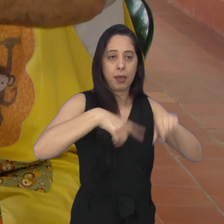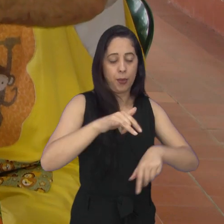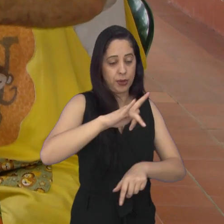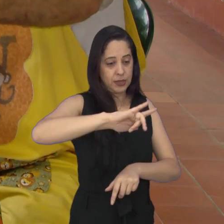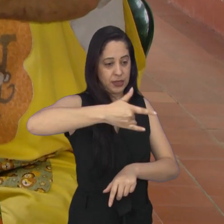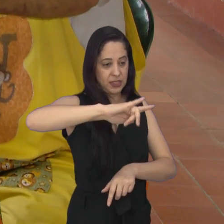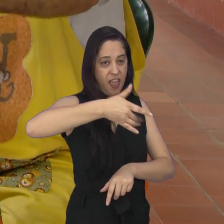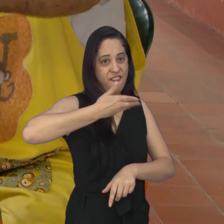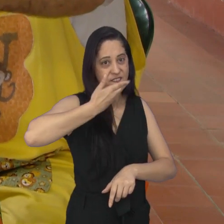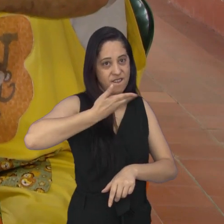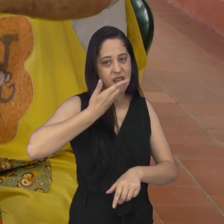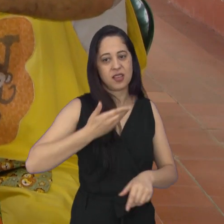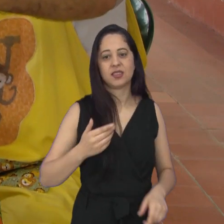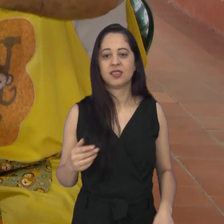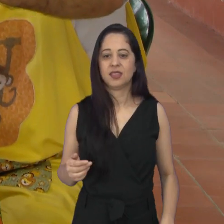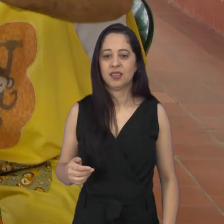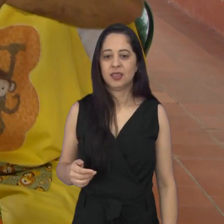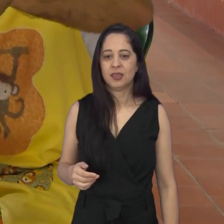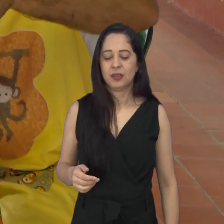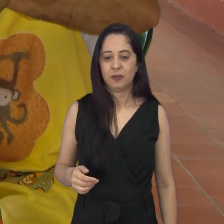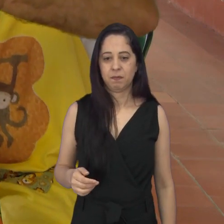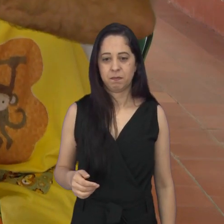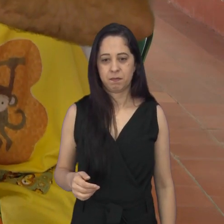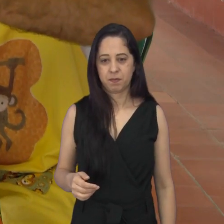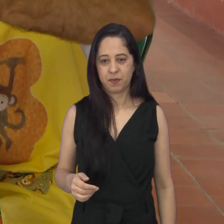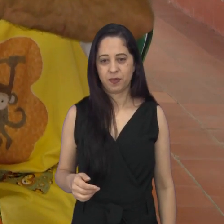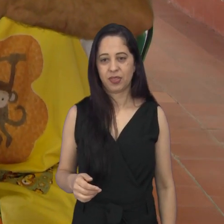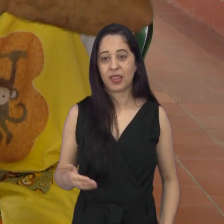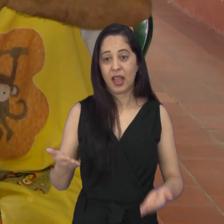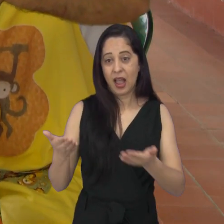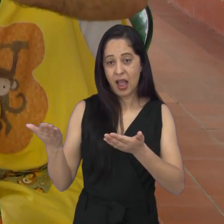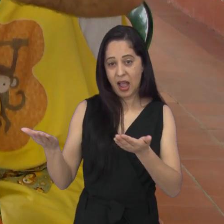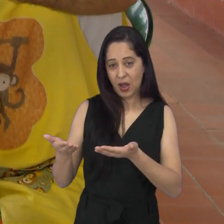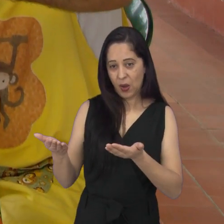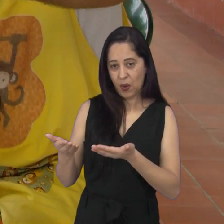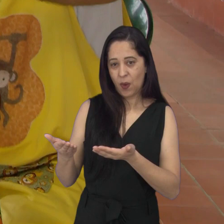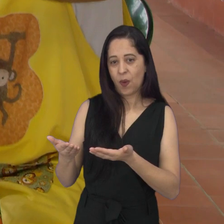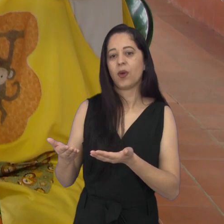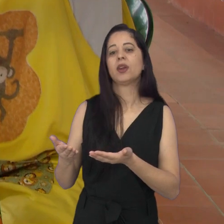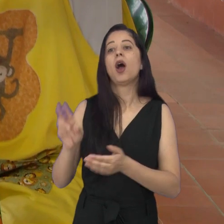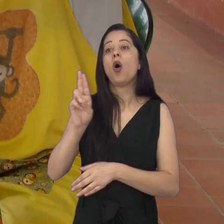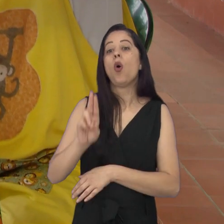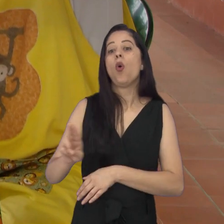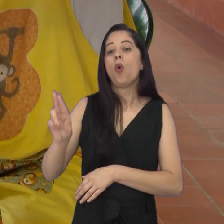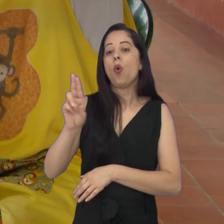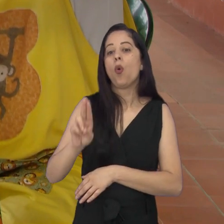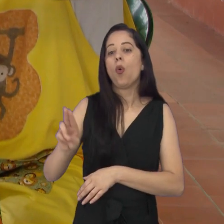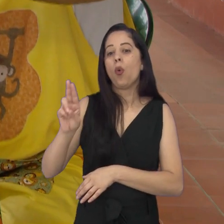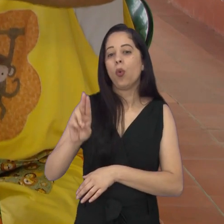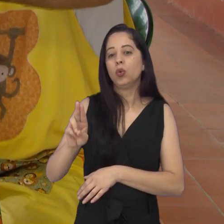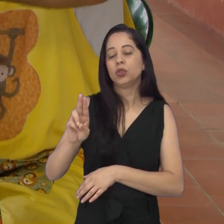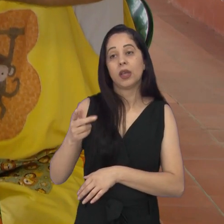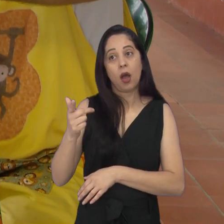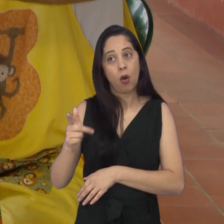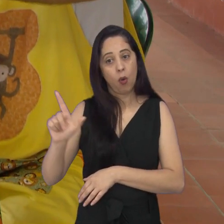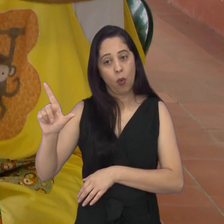o outro lado. E no caso aqui, a gente vai utilizar